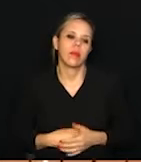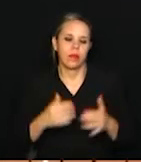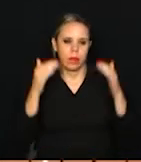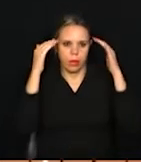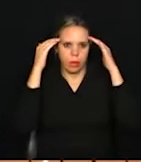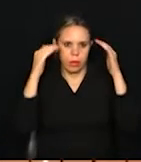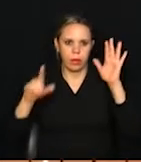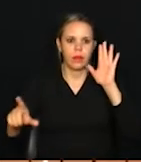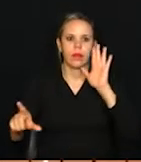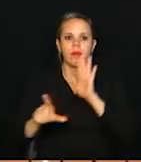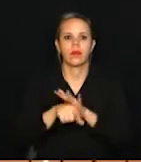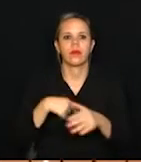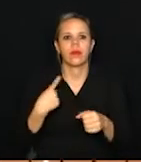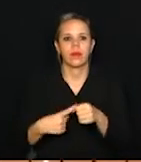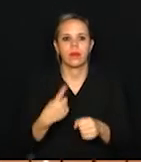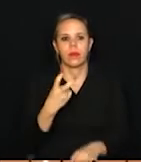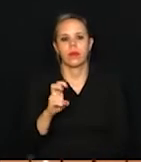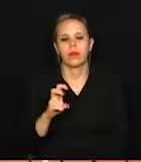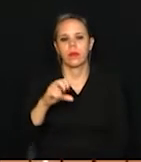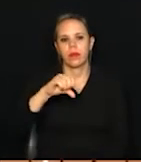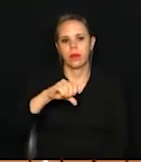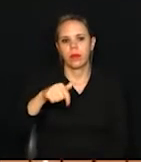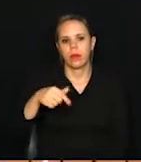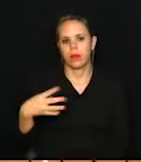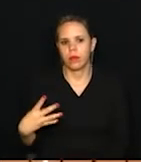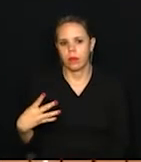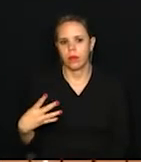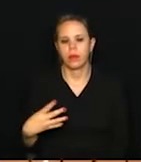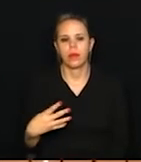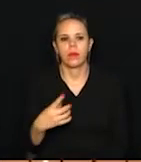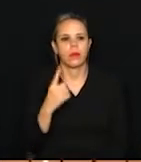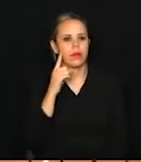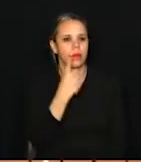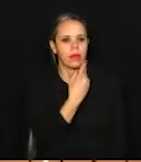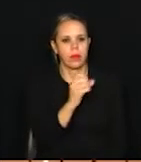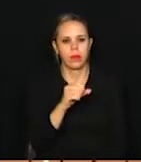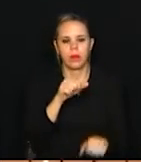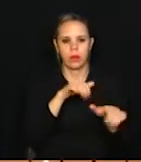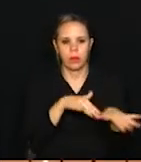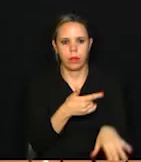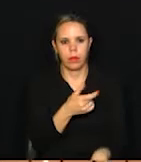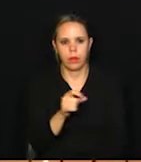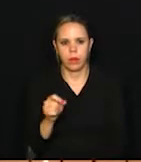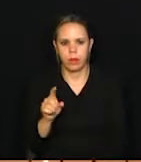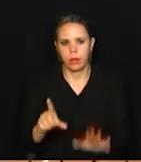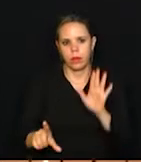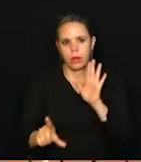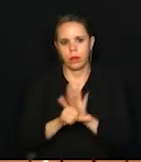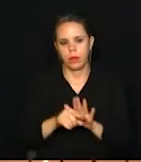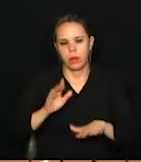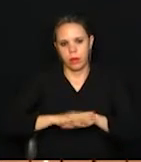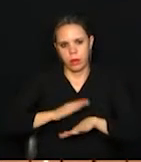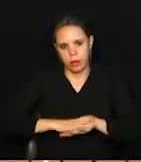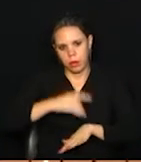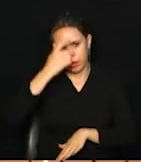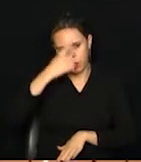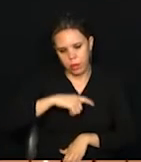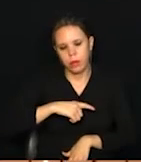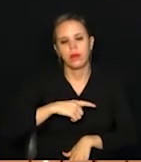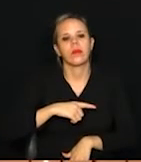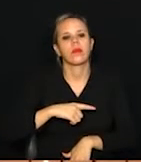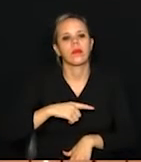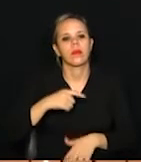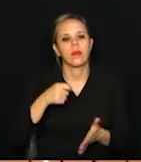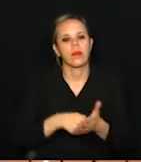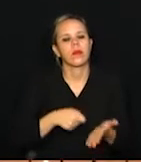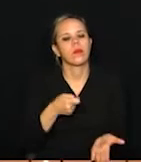à Lei Municipal 15.974, de 10 de setembro de 2020. É uma lei de minha autoria que